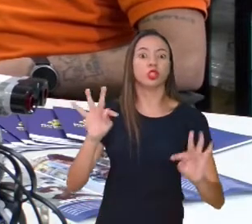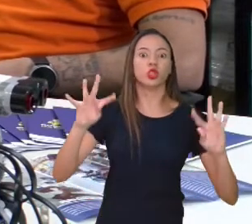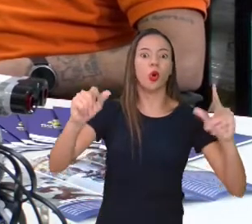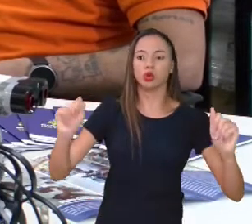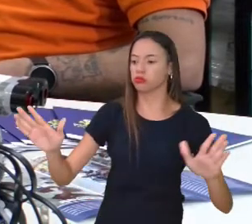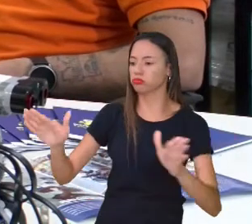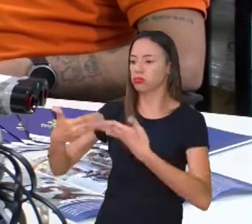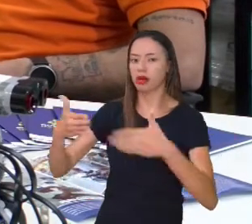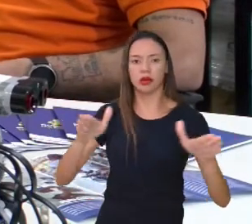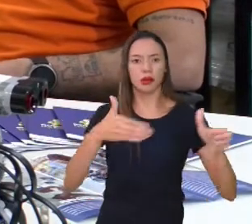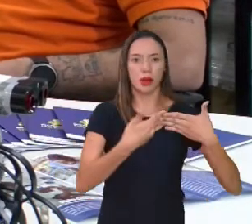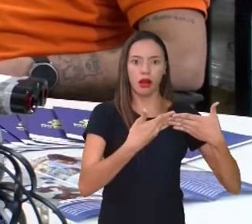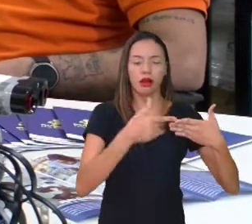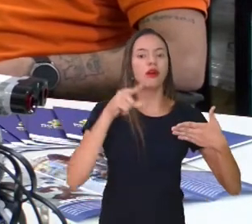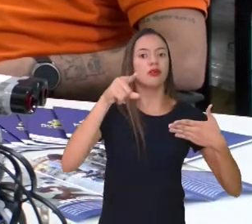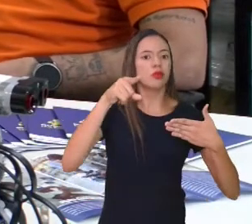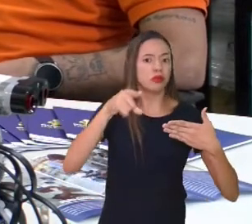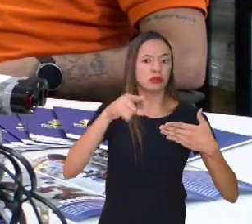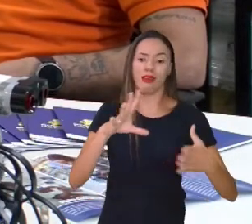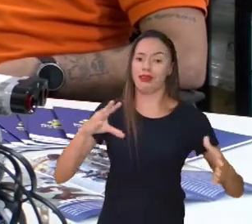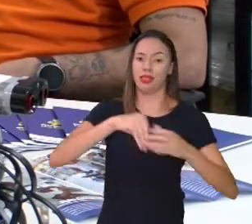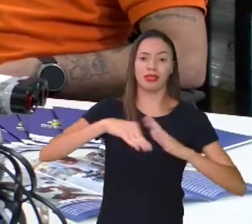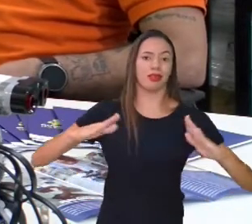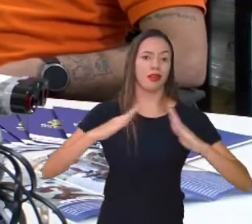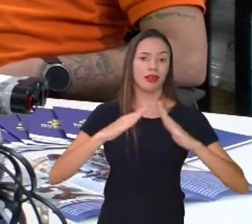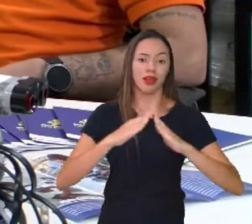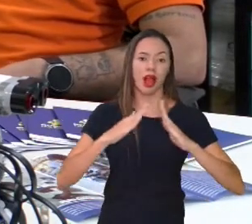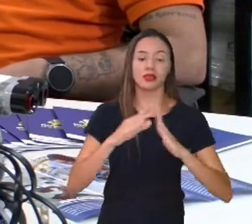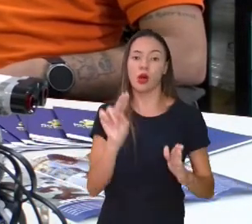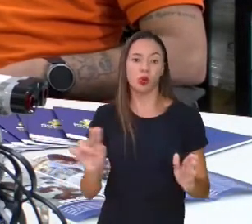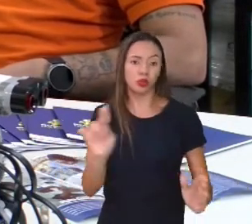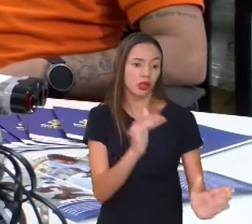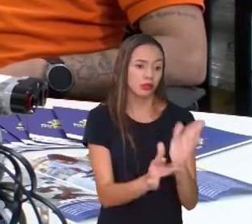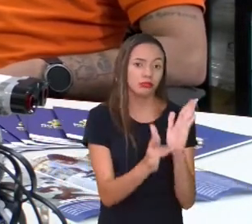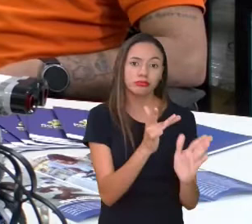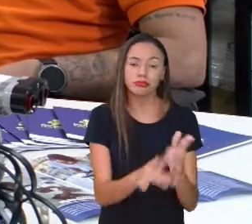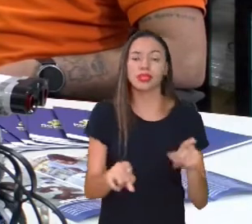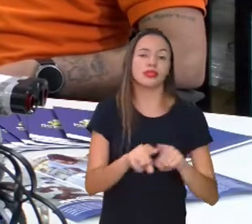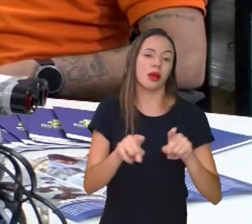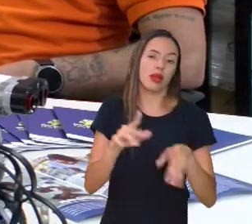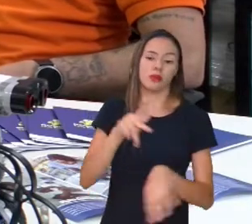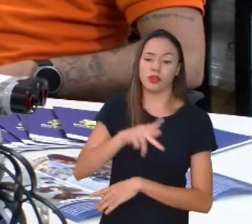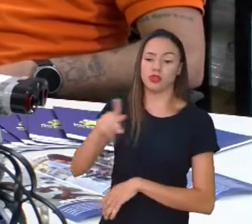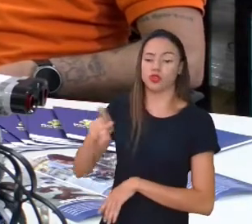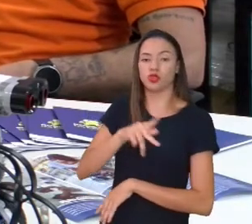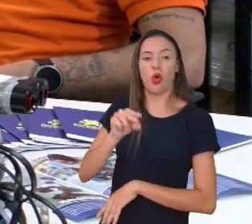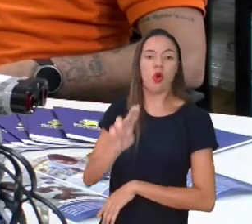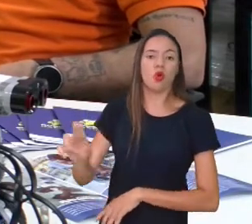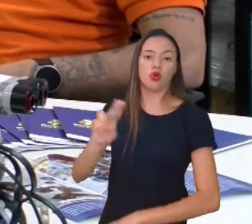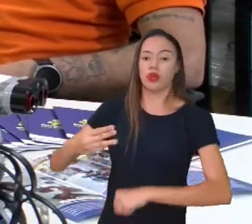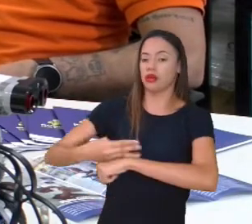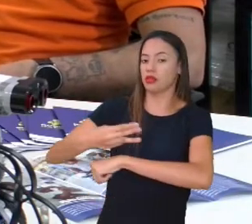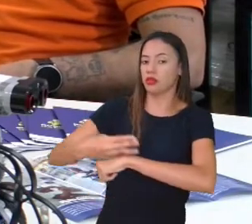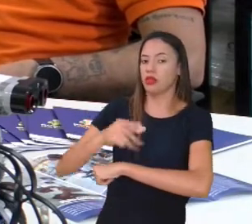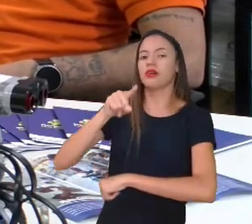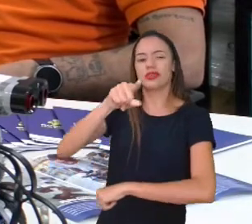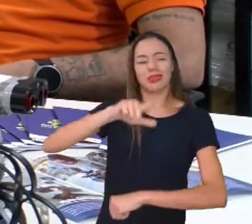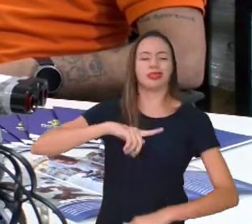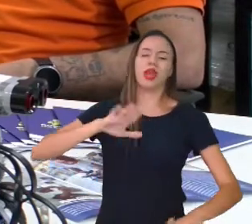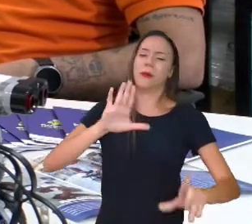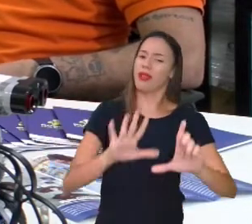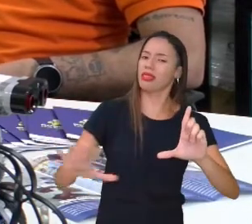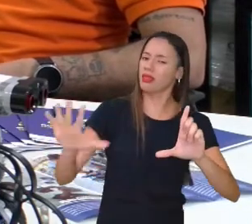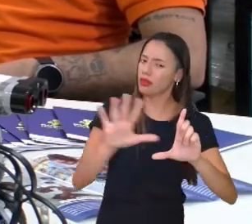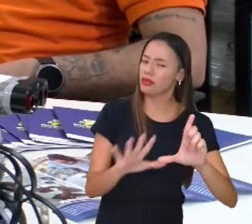como é que você estava? Conectado, muitos professores usavam o WhatsApp para mandar atividades, você tinha plataforma,